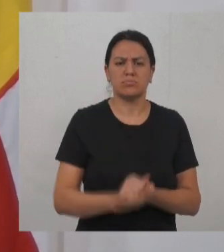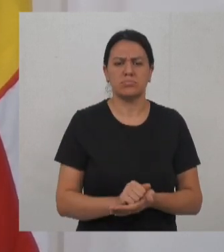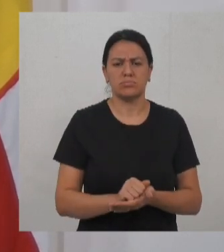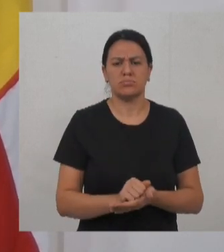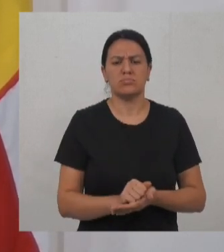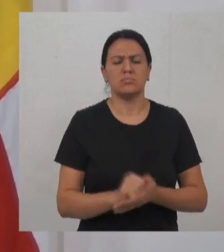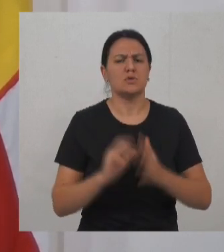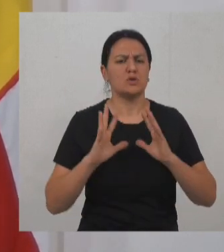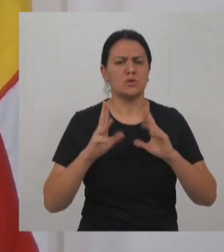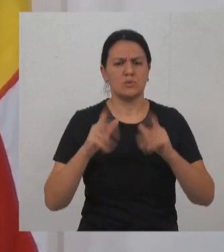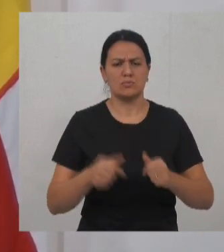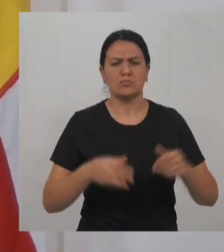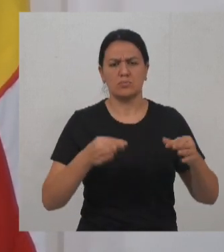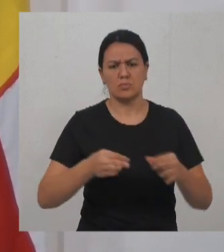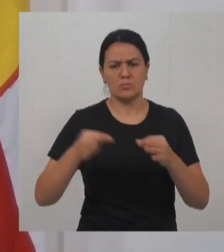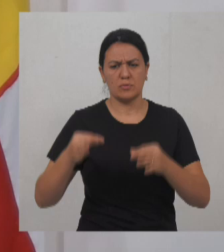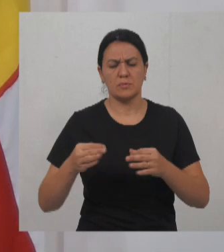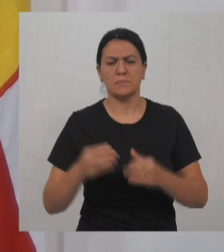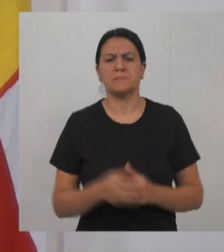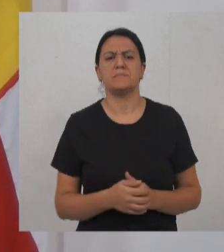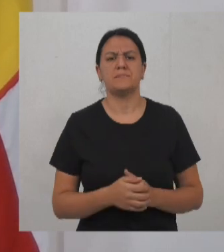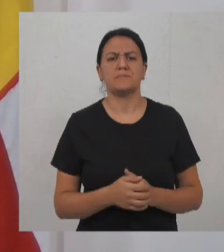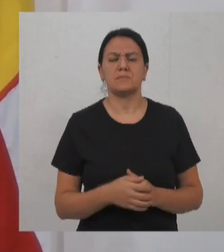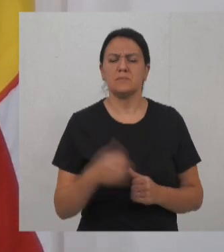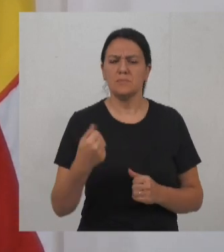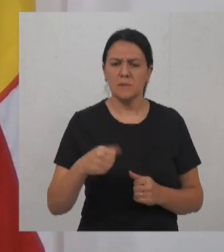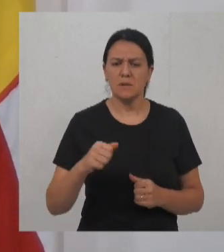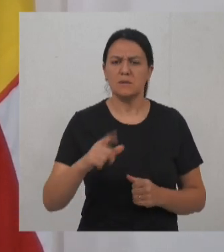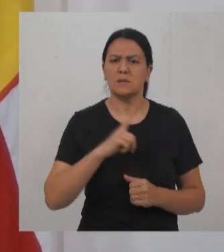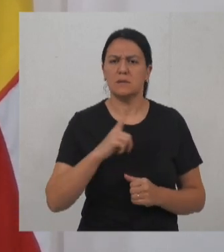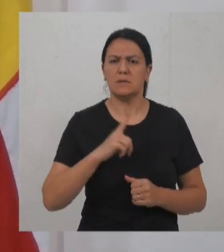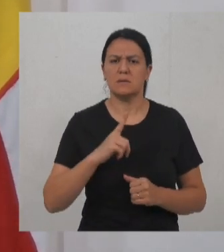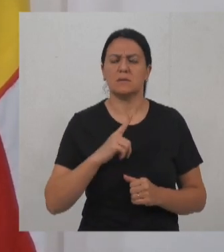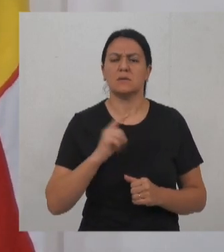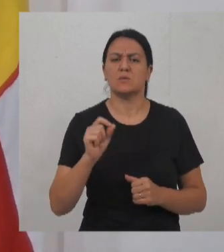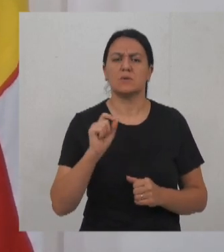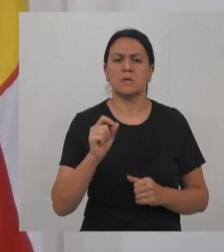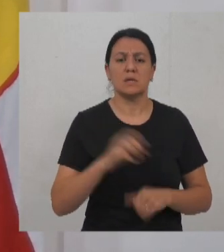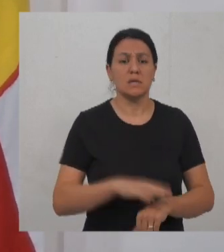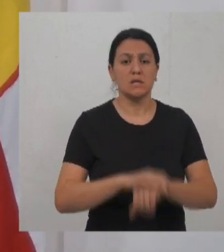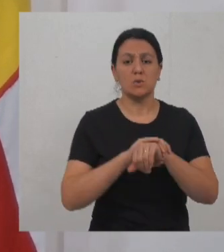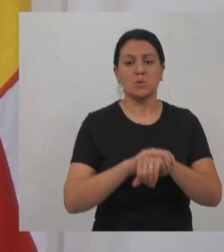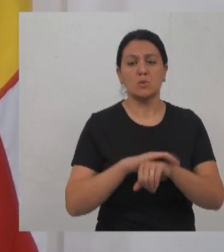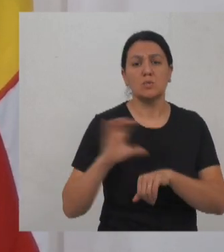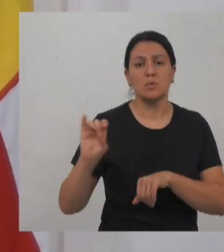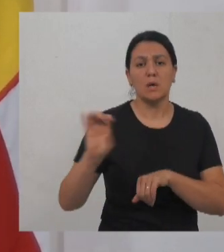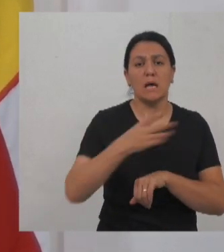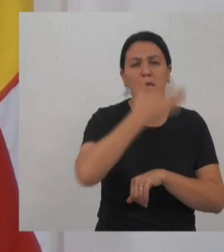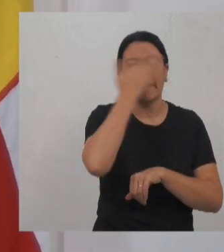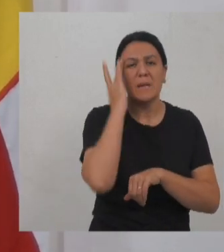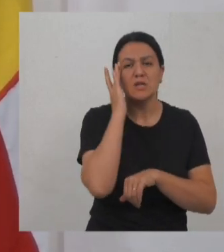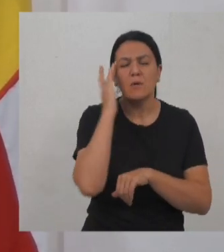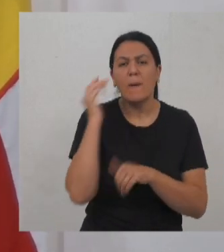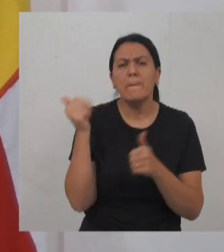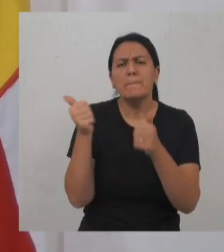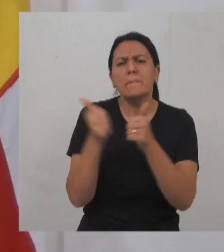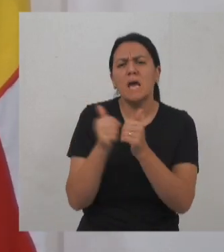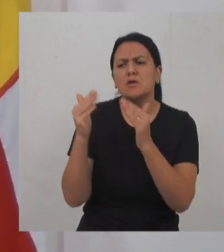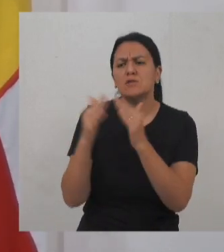todo o eleitorado, fase que se busca assegurar a cada votante a alocação na seção mais próxima de sua